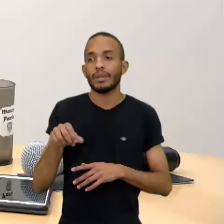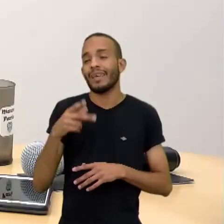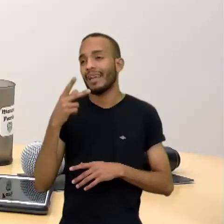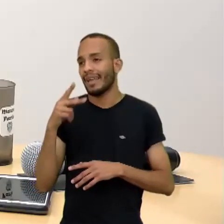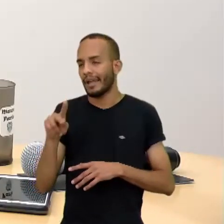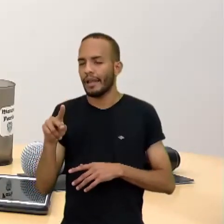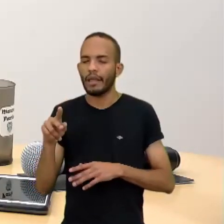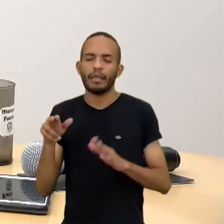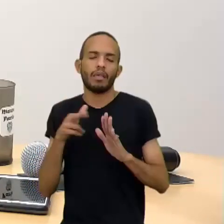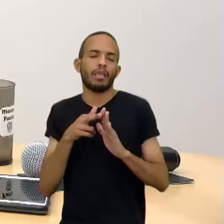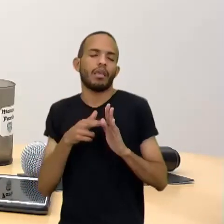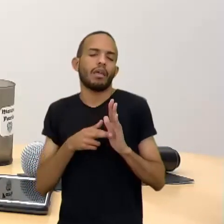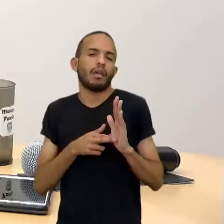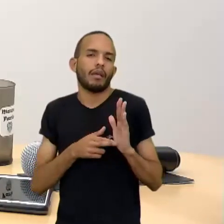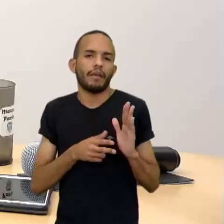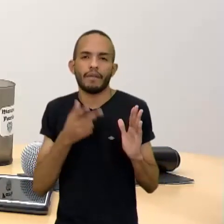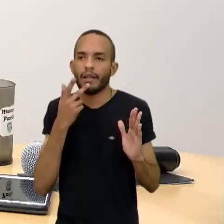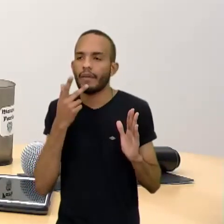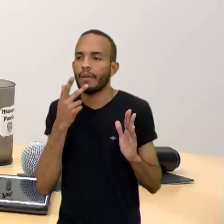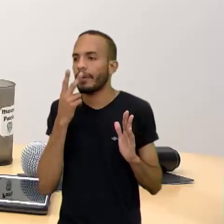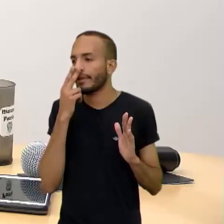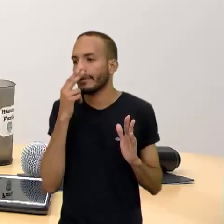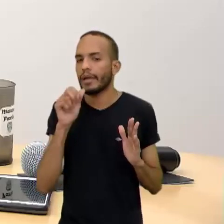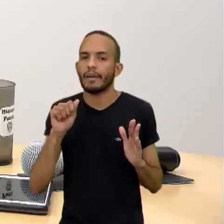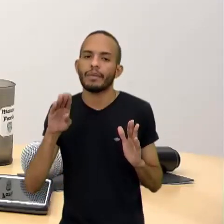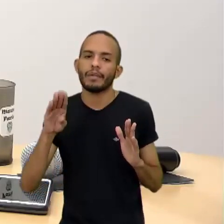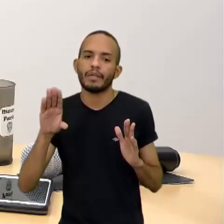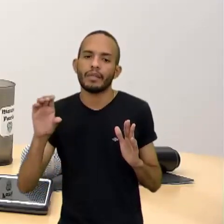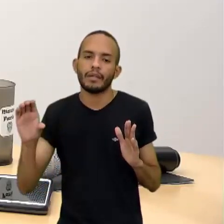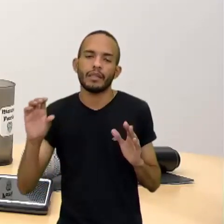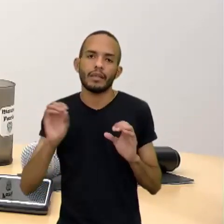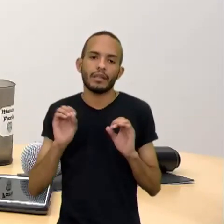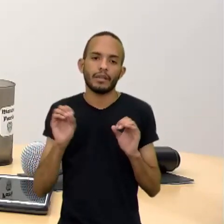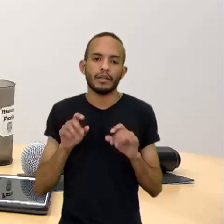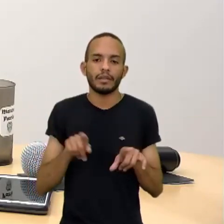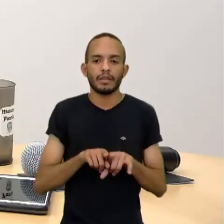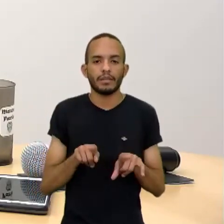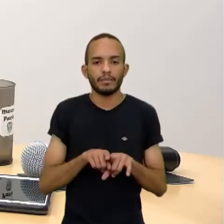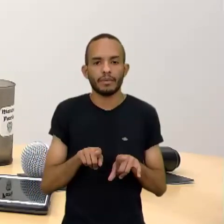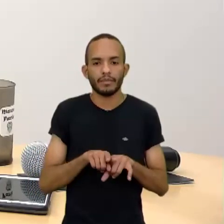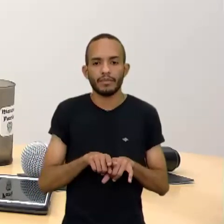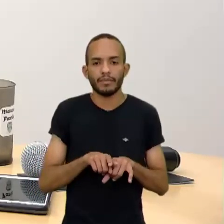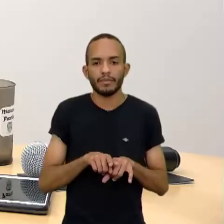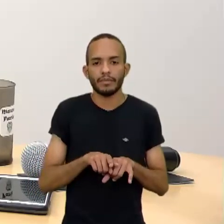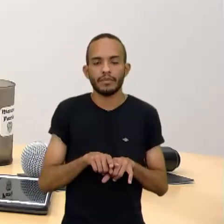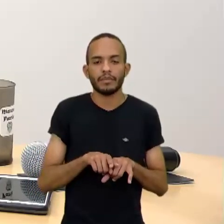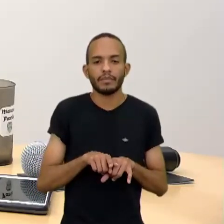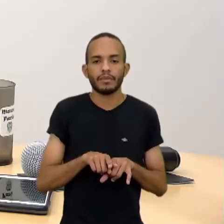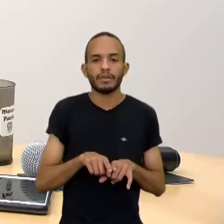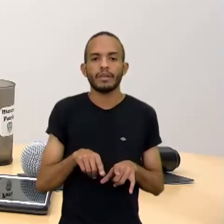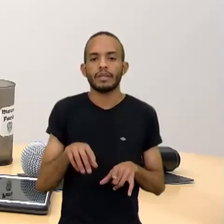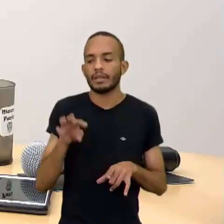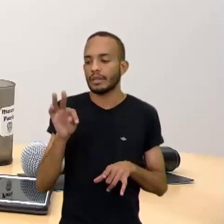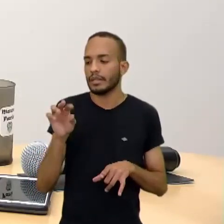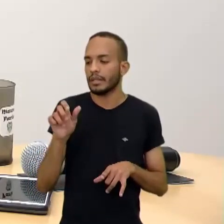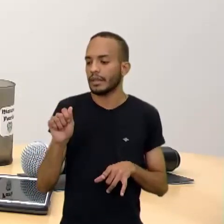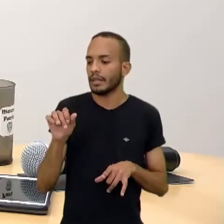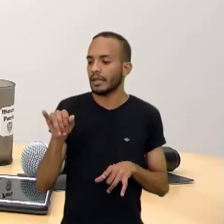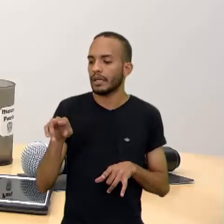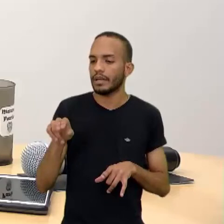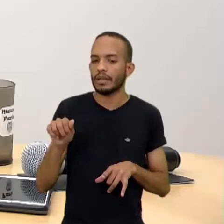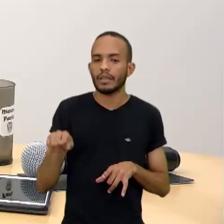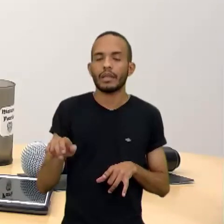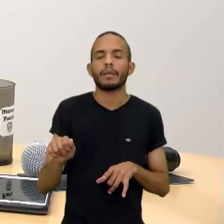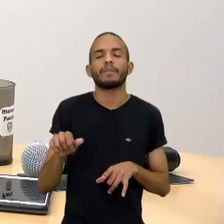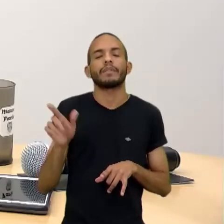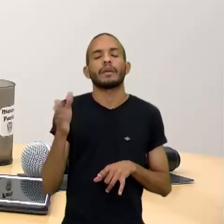norma padrão, né, e que escrevia textos maravilhosos. Teve aula sobre o português, né, da Tayana. Português da Tayana, muito bem. Lima